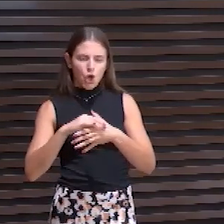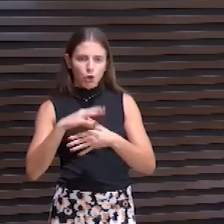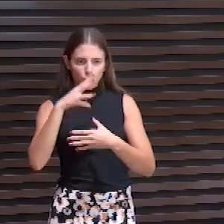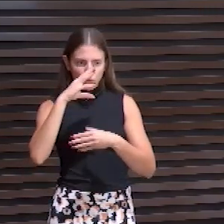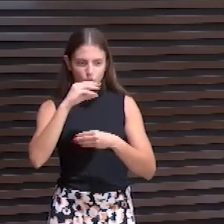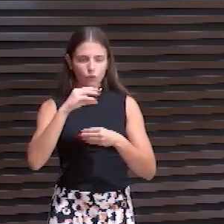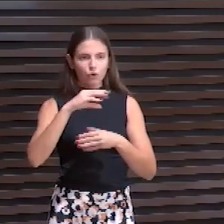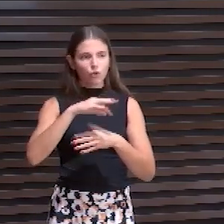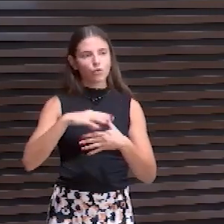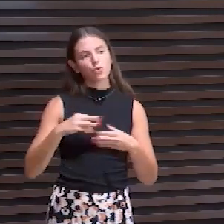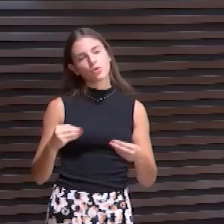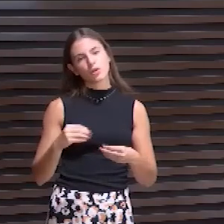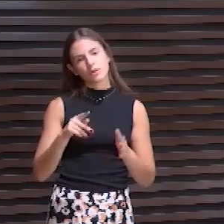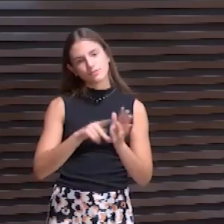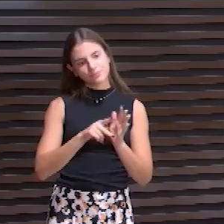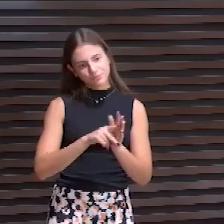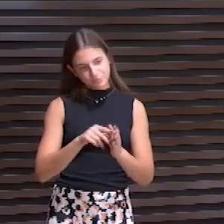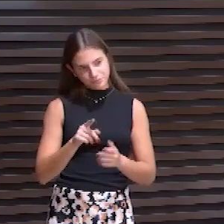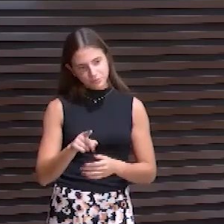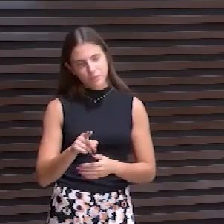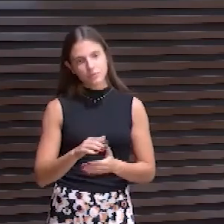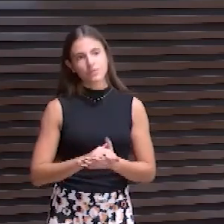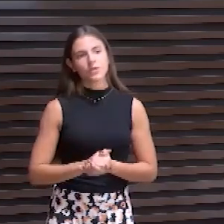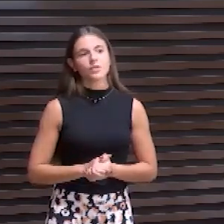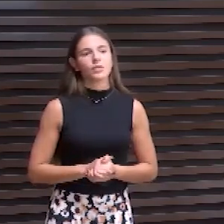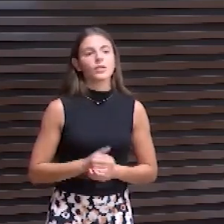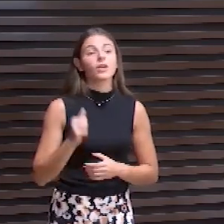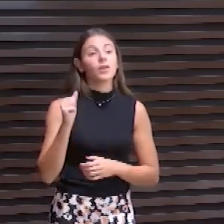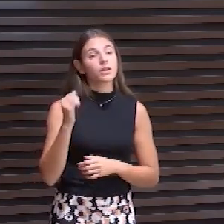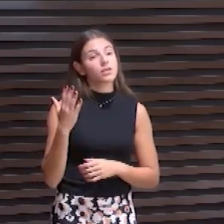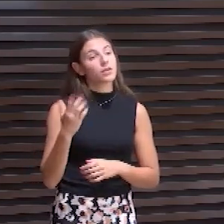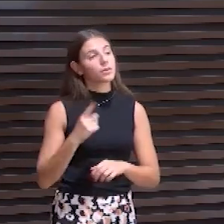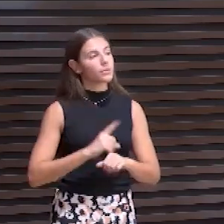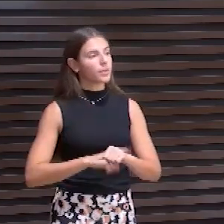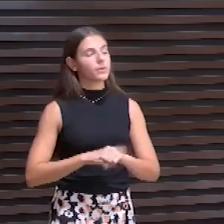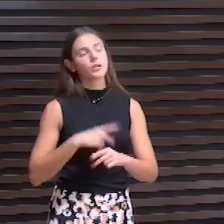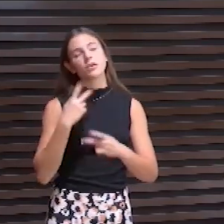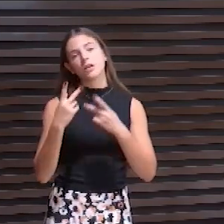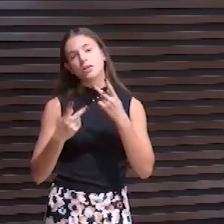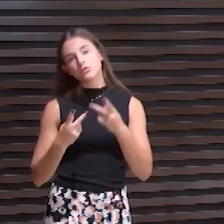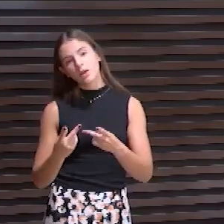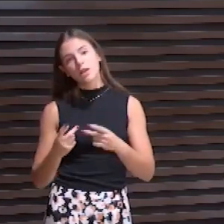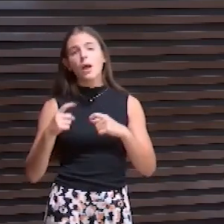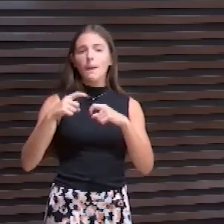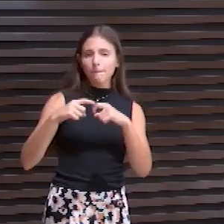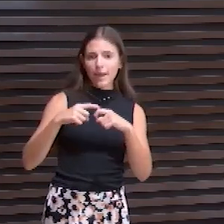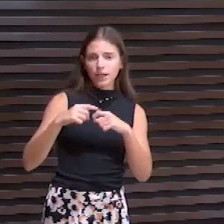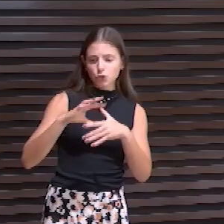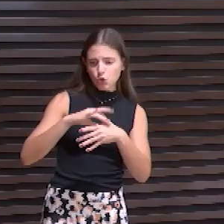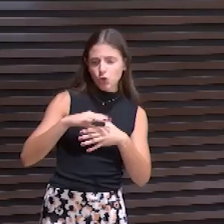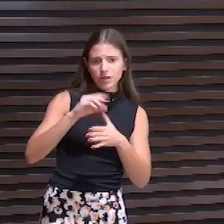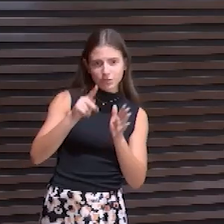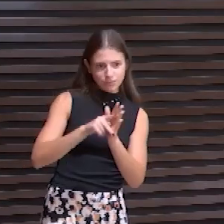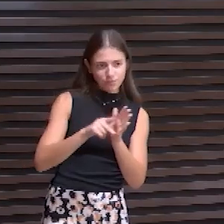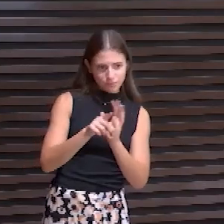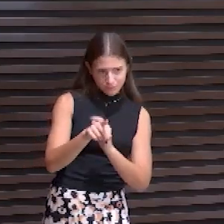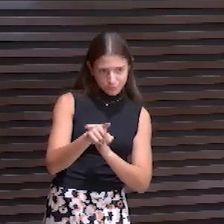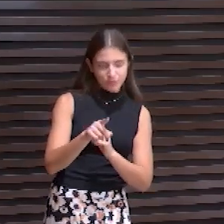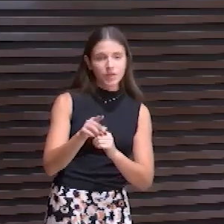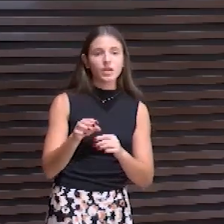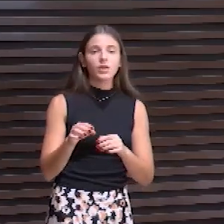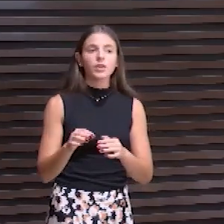por exemplo, a caridade começa em casa. Então, quando eles falam assim: médico, cura-te a ti mesmo, é o seguinte: